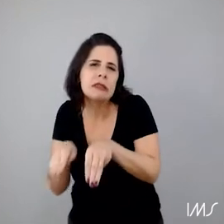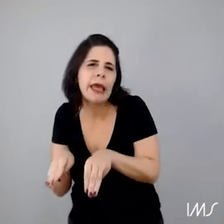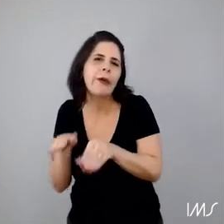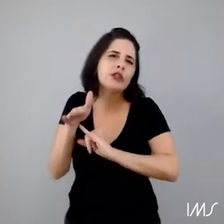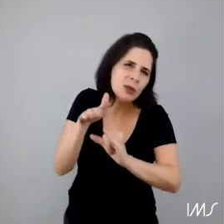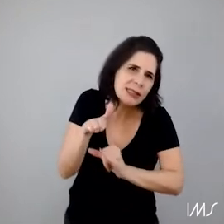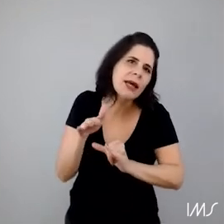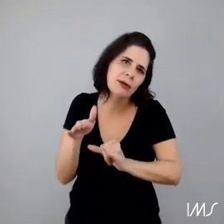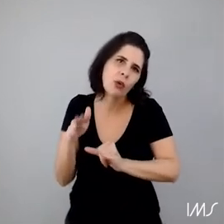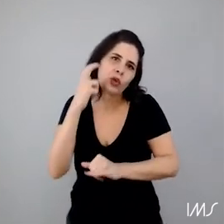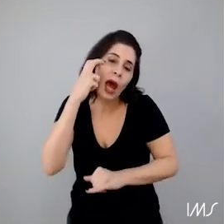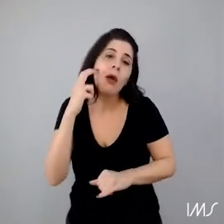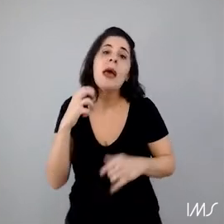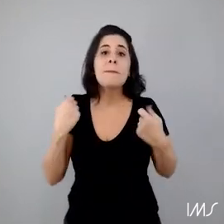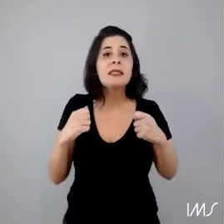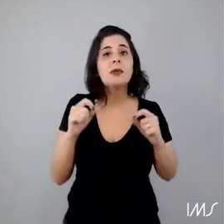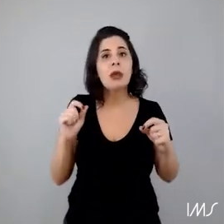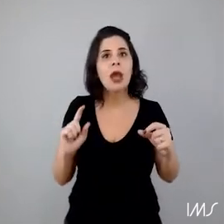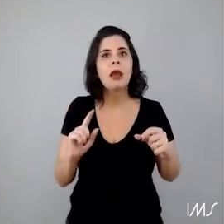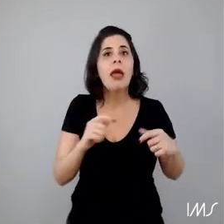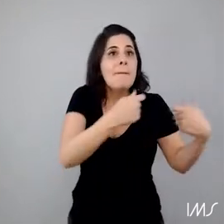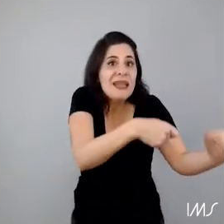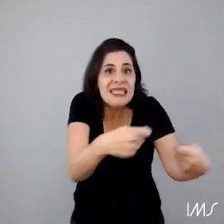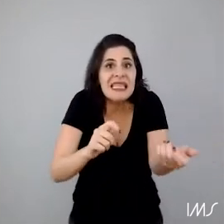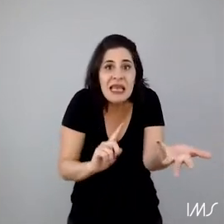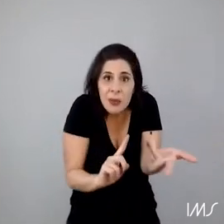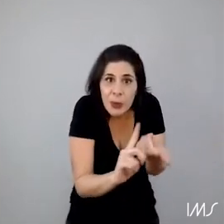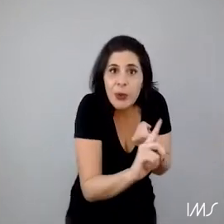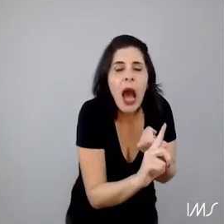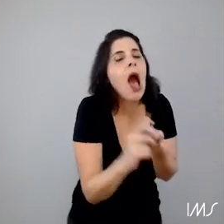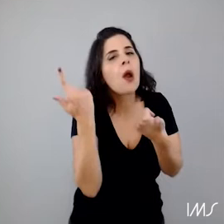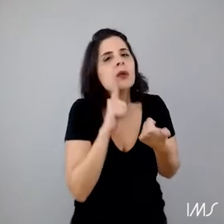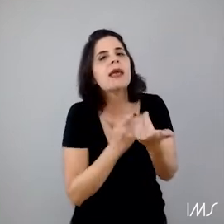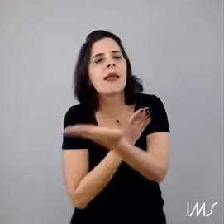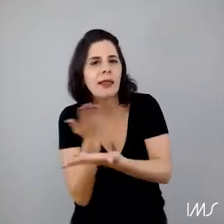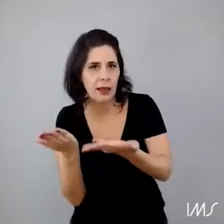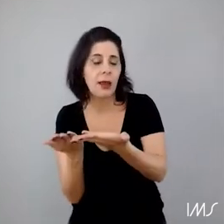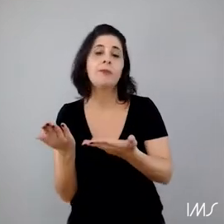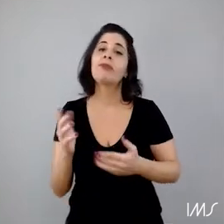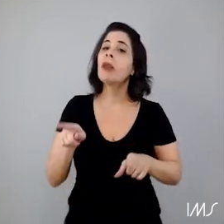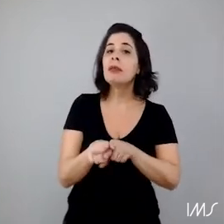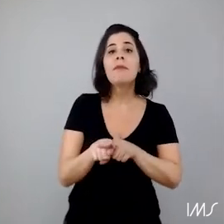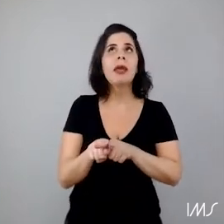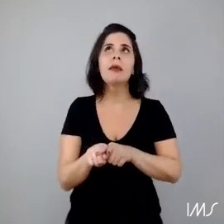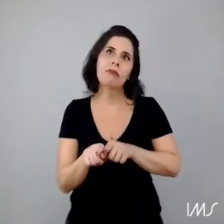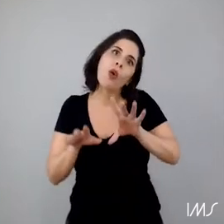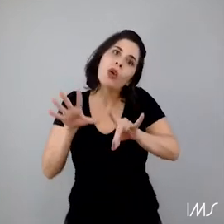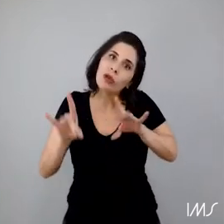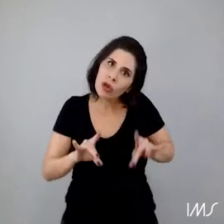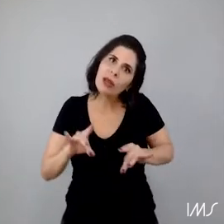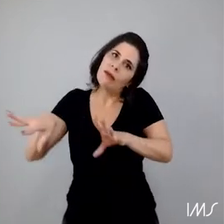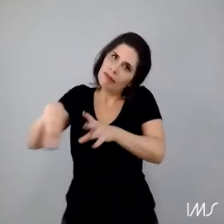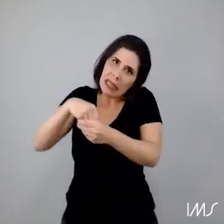que atendessem às necessidades do ramo e na inserção também curatorial da fotografia nas estruturas museais